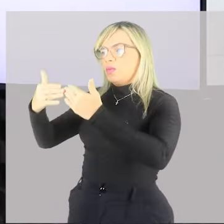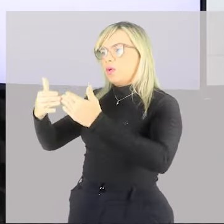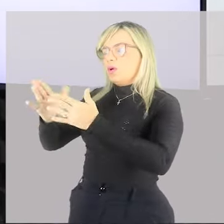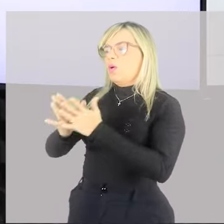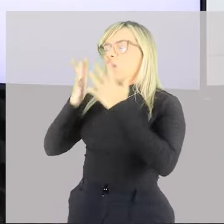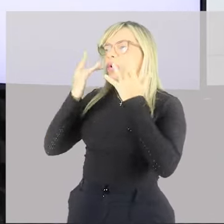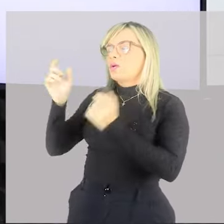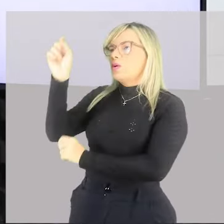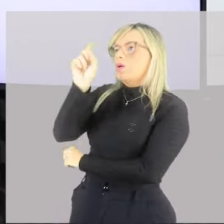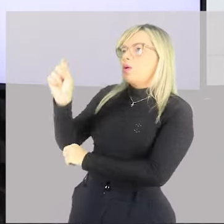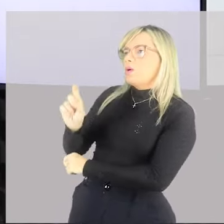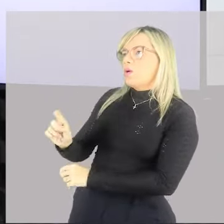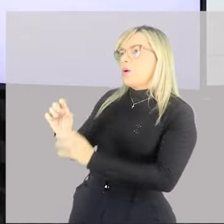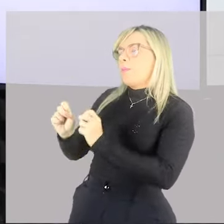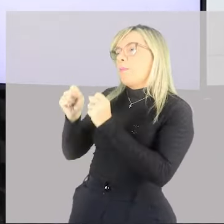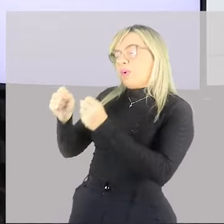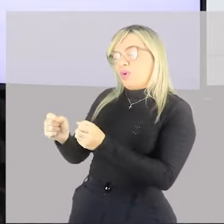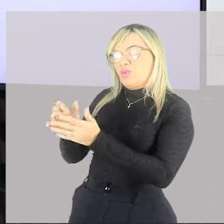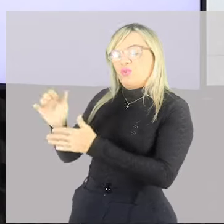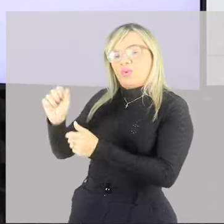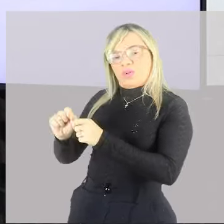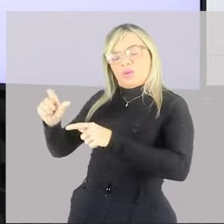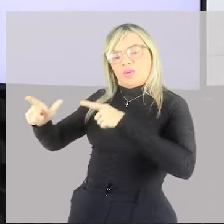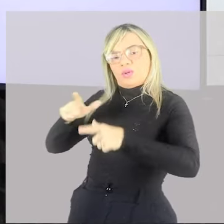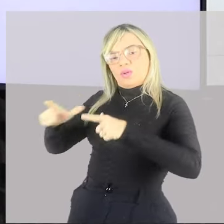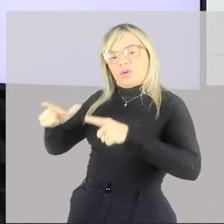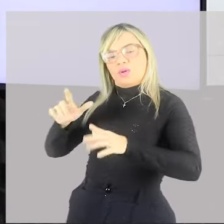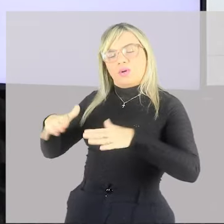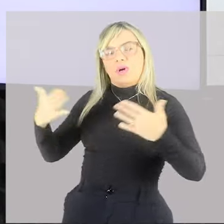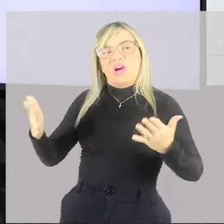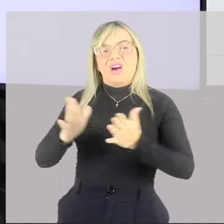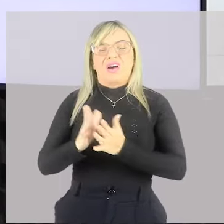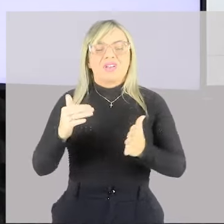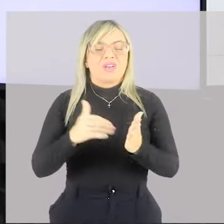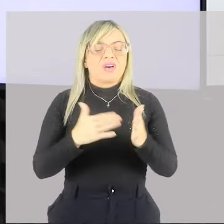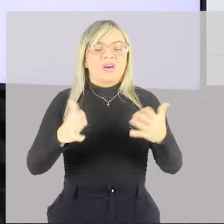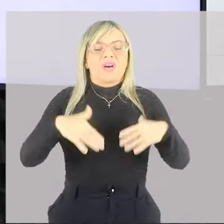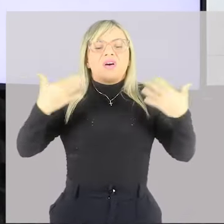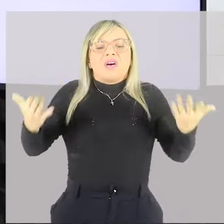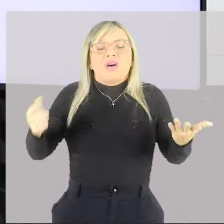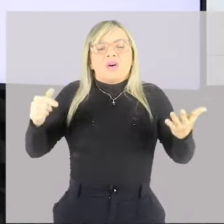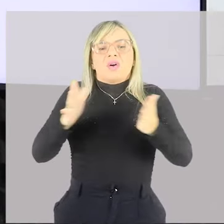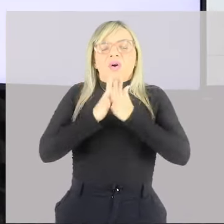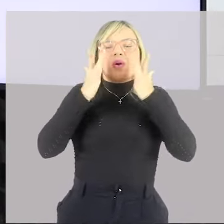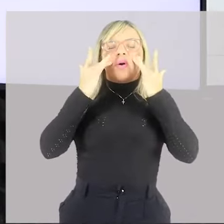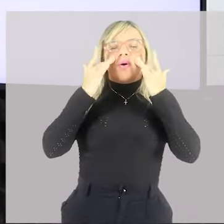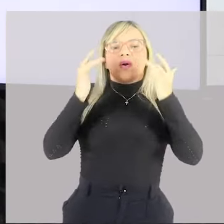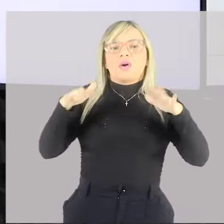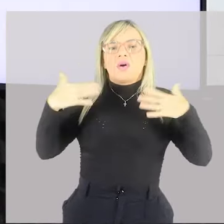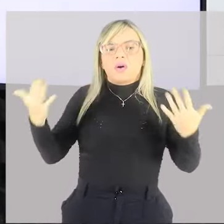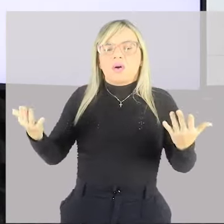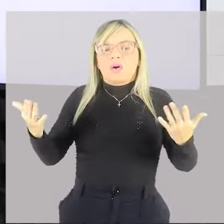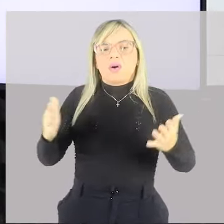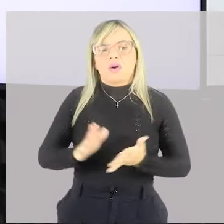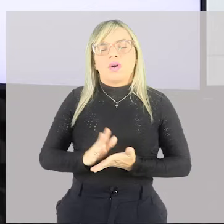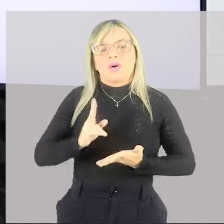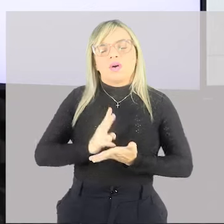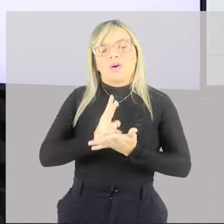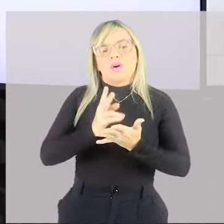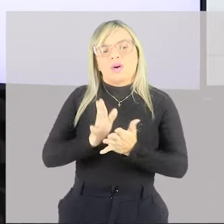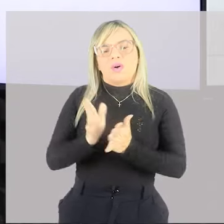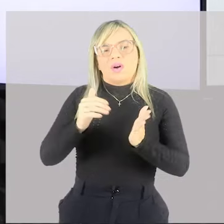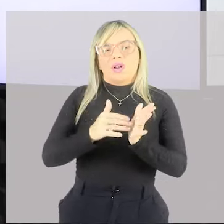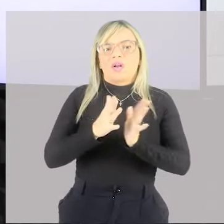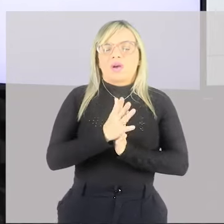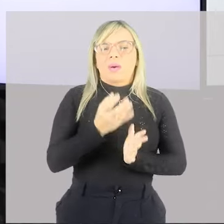Urbano pode trabalhar né o onde até onde isso é é é arte e até onde não e continua sendo até onde